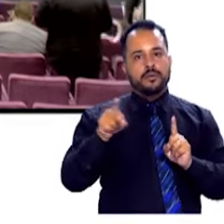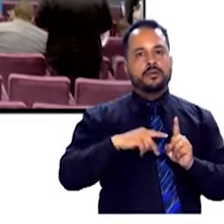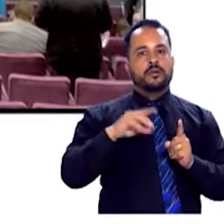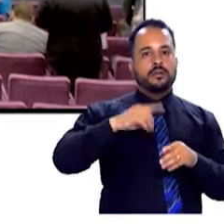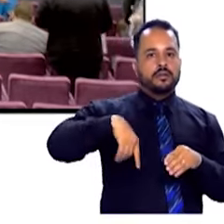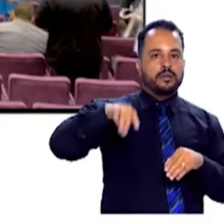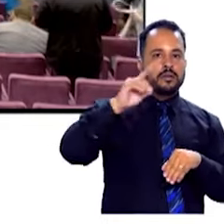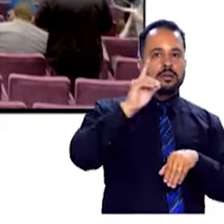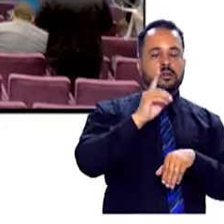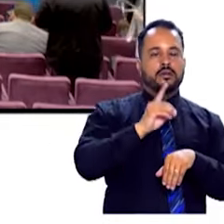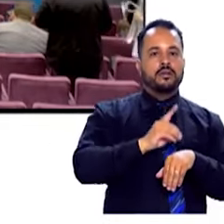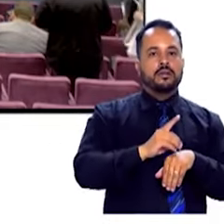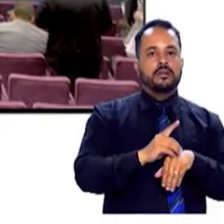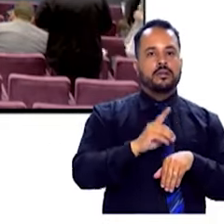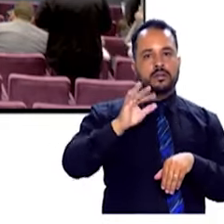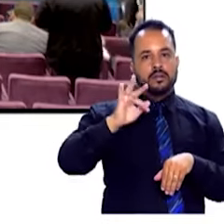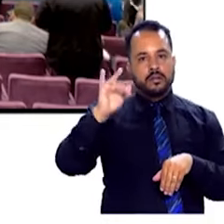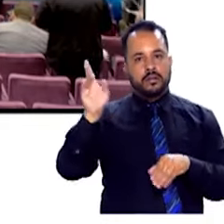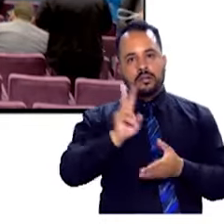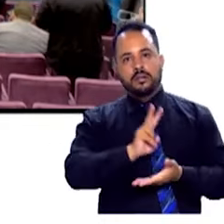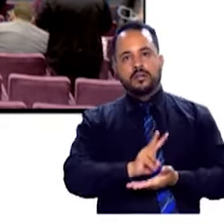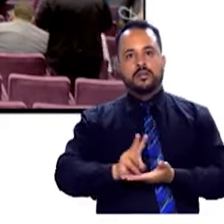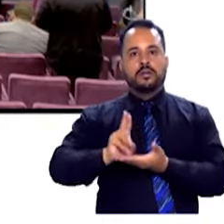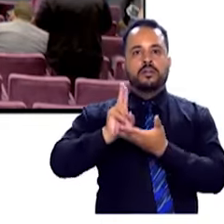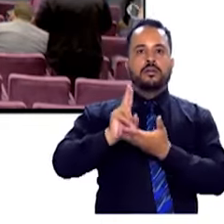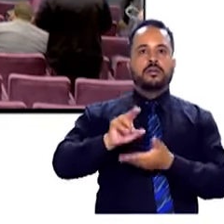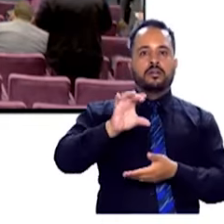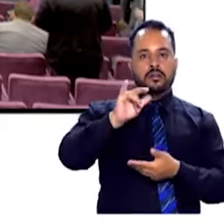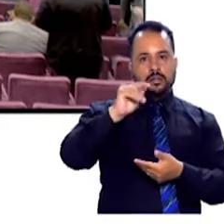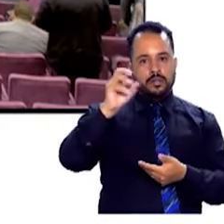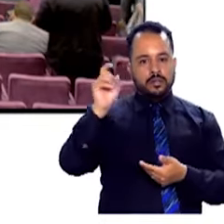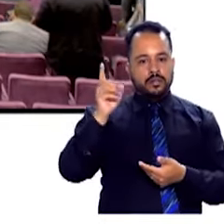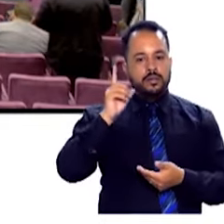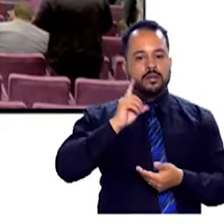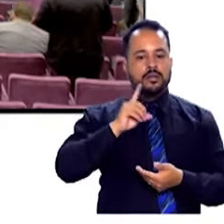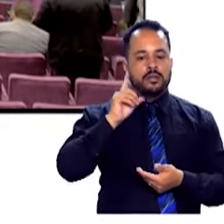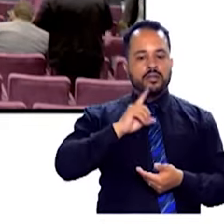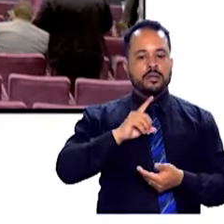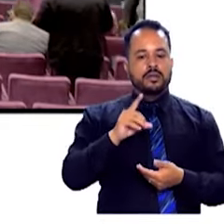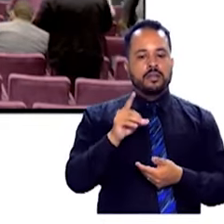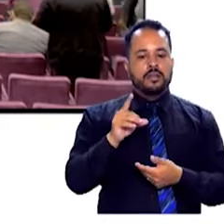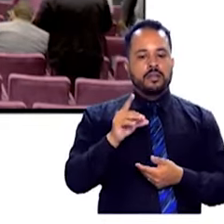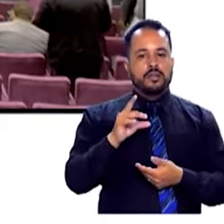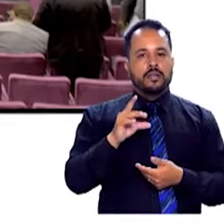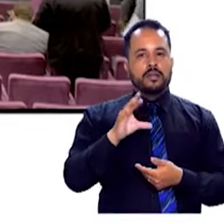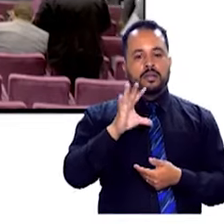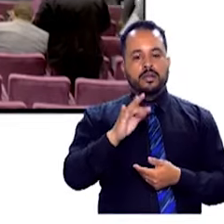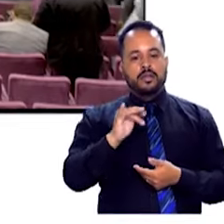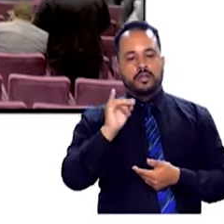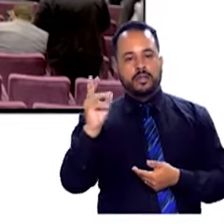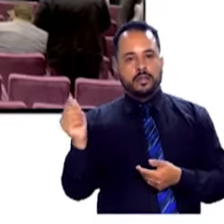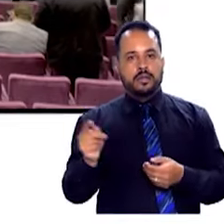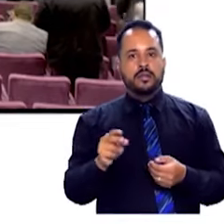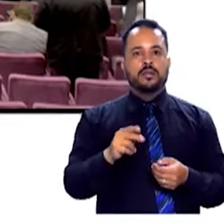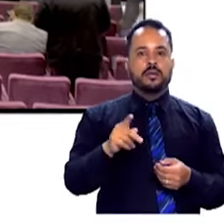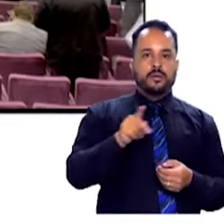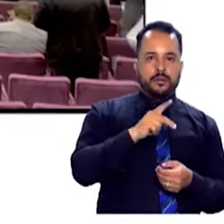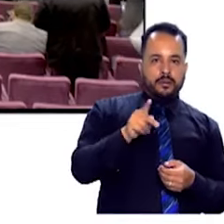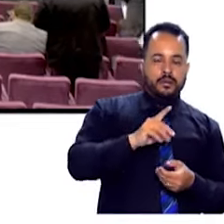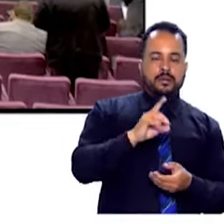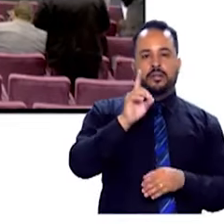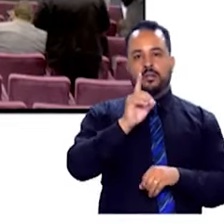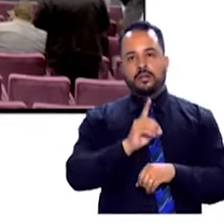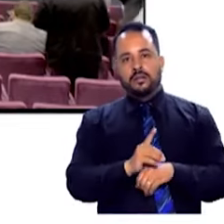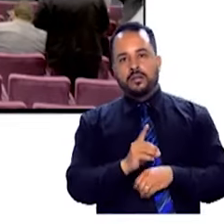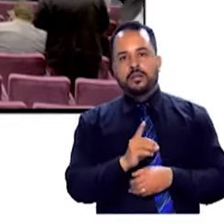dodson da Universidade de São Francisco Califórnia o professor Dr Cláudio Michelon